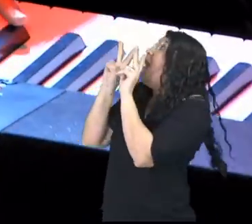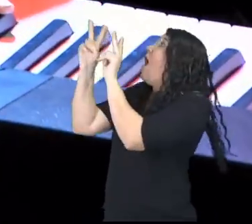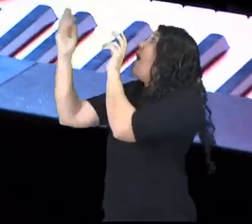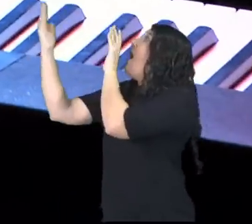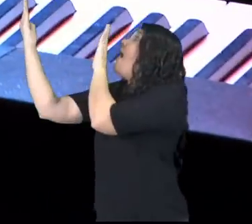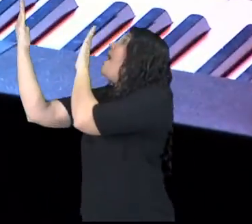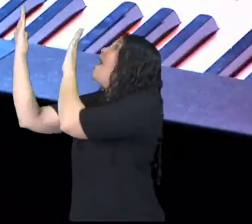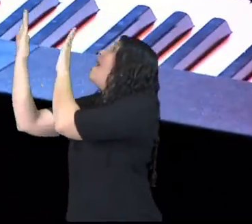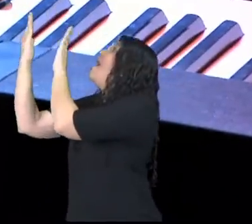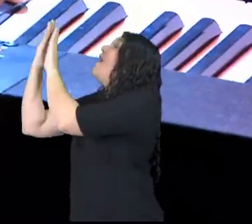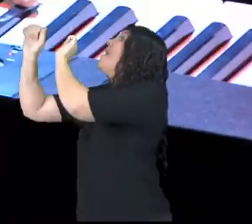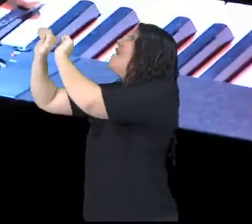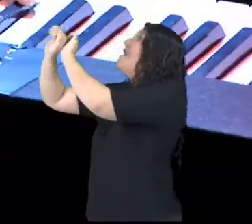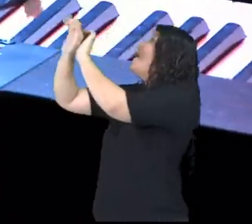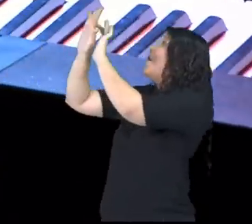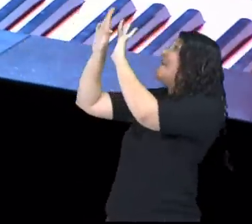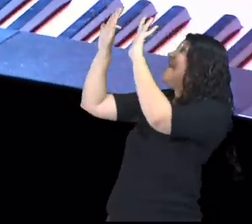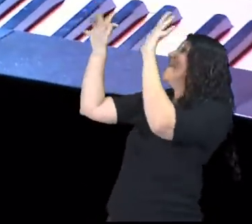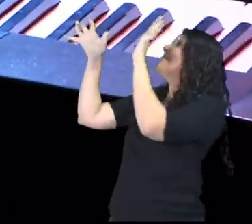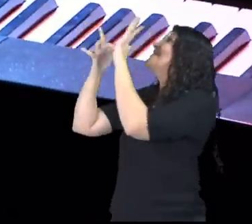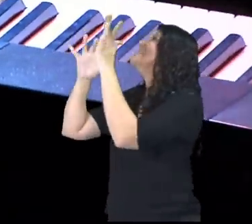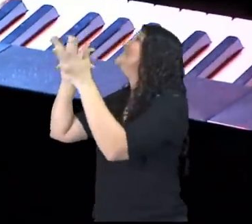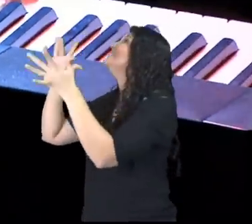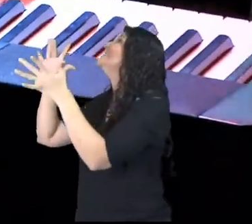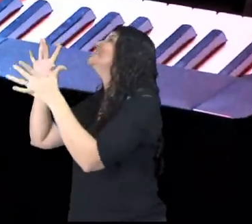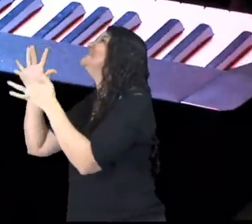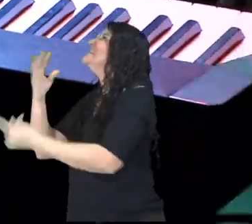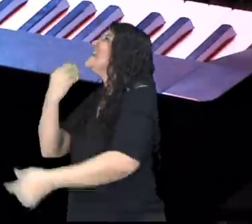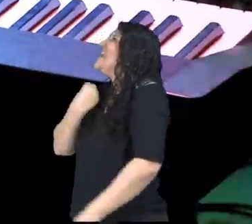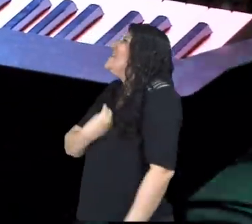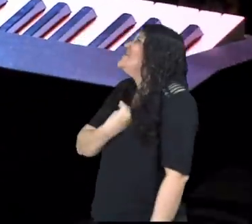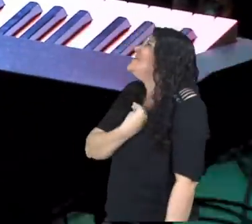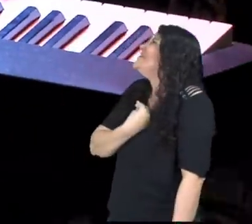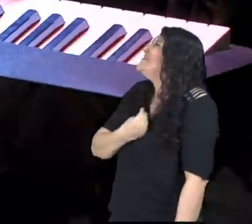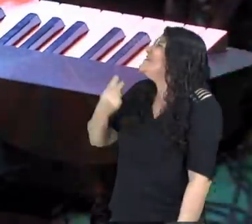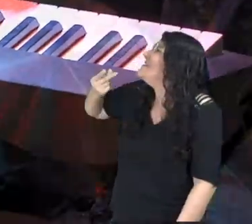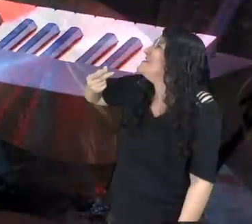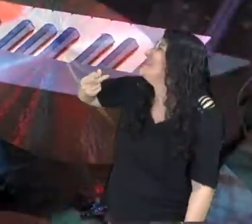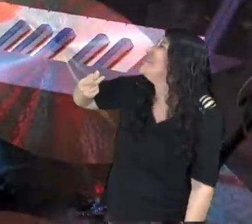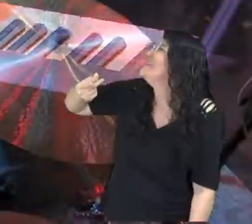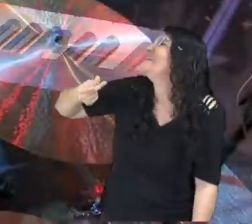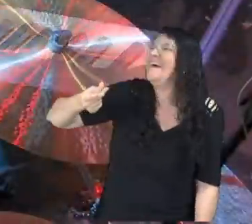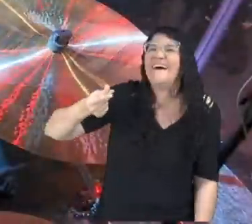terei na glória o meu Jesus que vive.